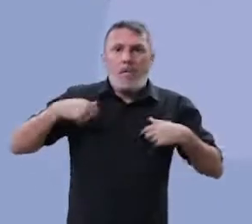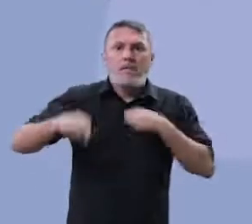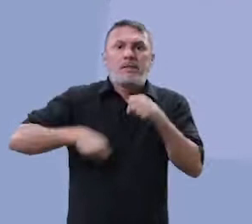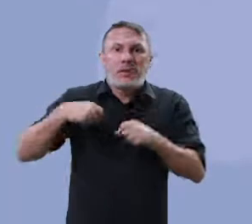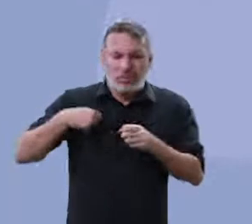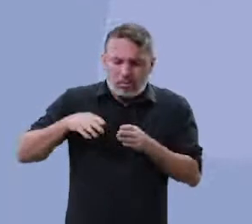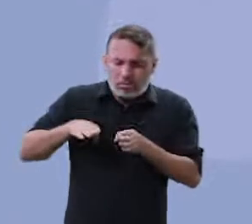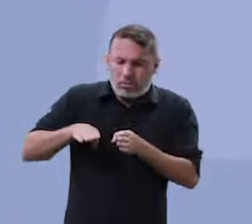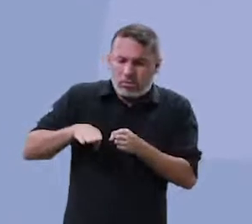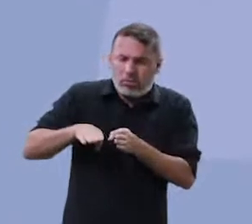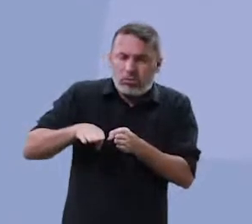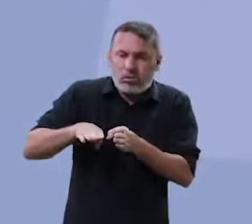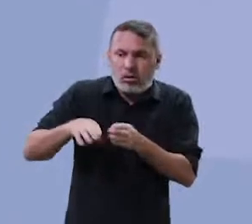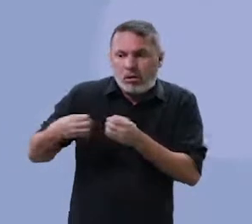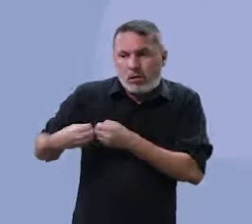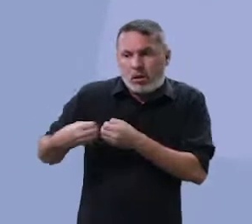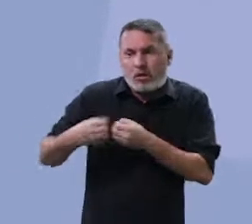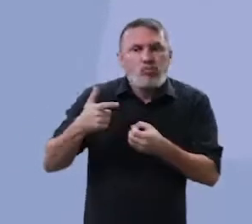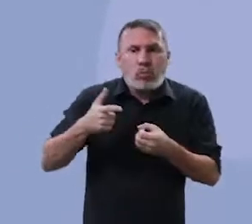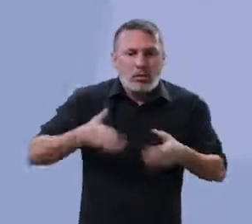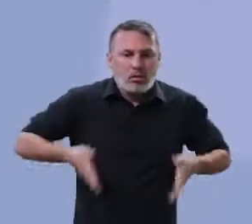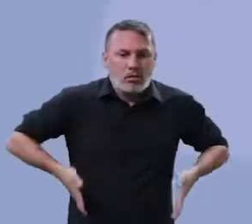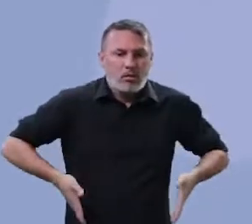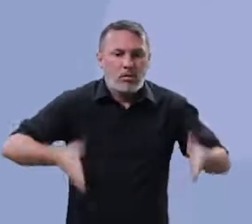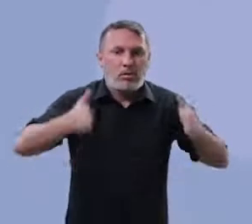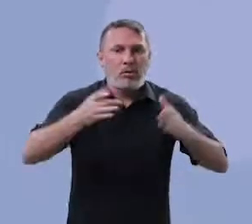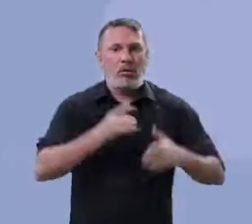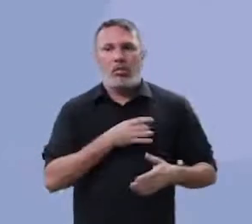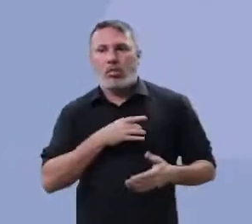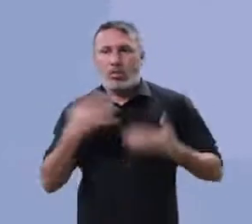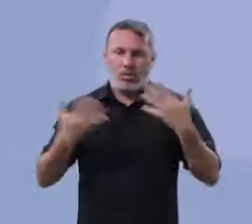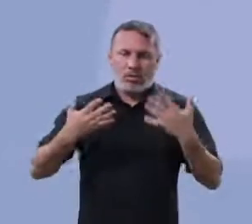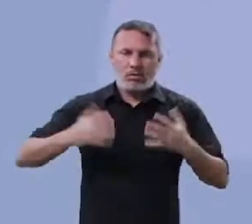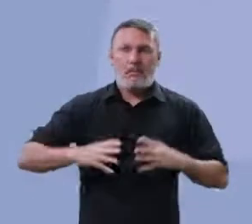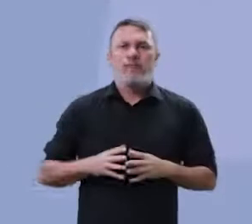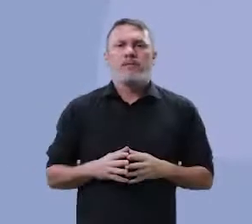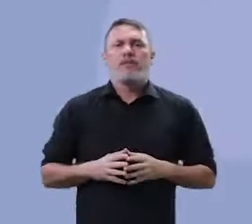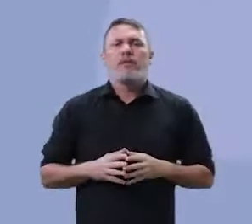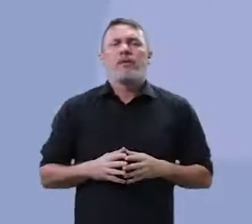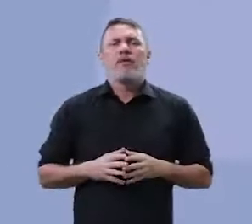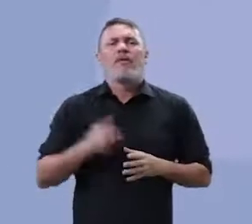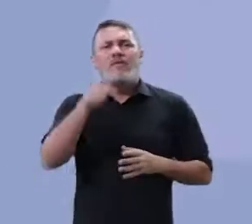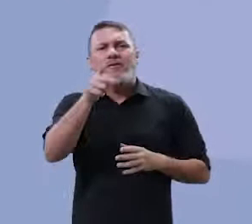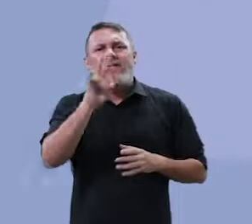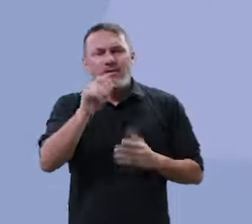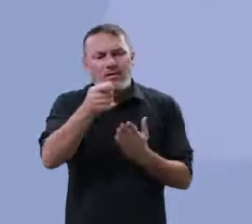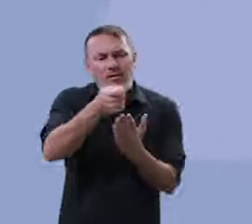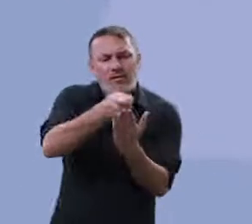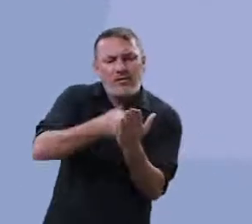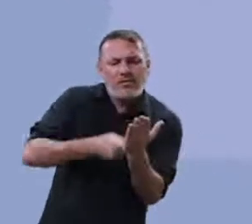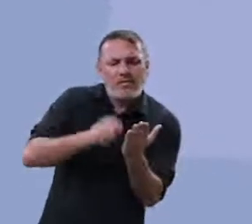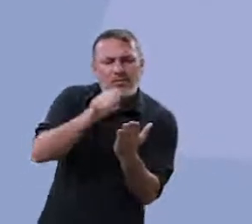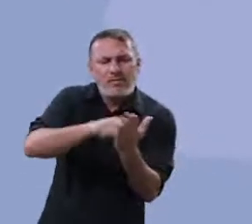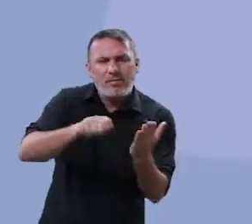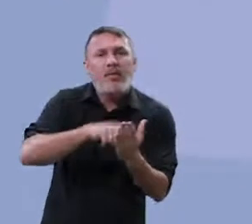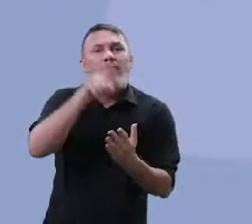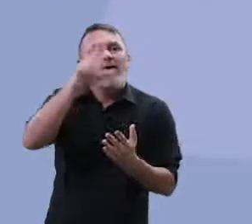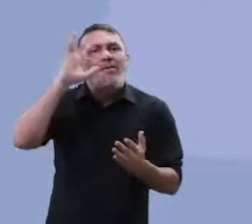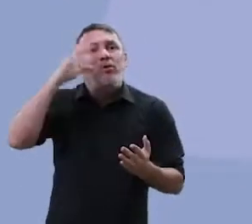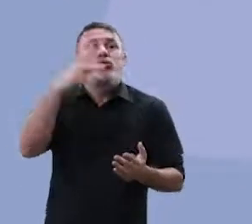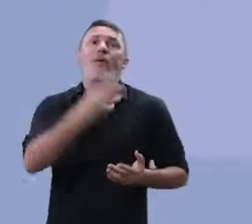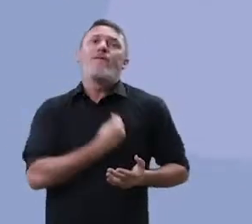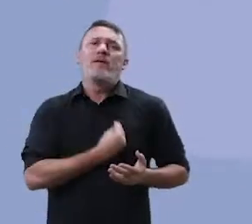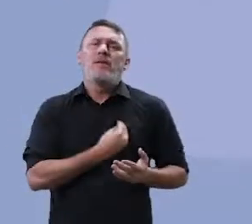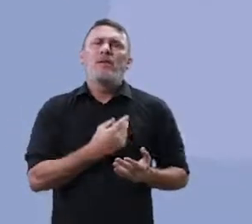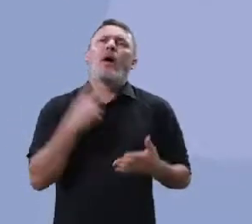aonde o caminho argumentativo que você pode percorrer. Galera, falar em redação, você tem que pensar na sua vida. O que isso aconteceu